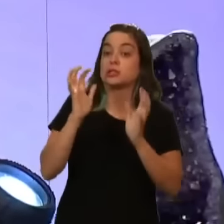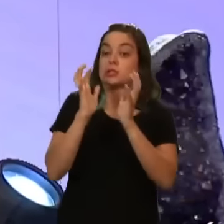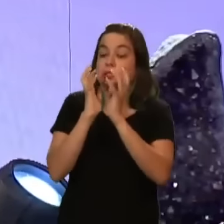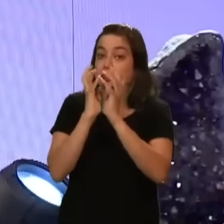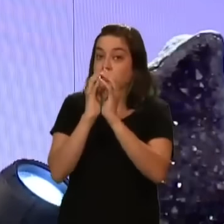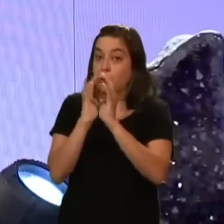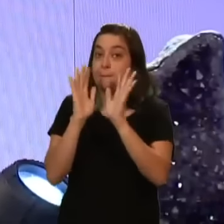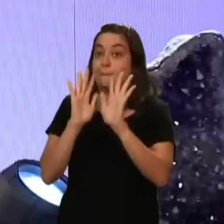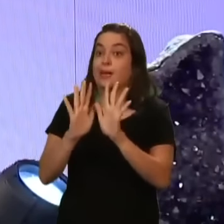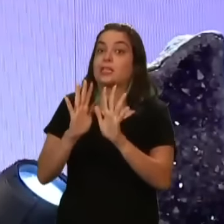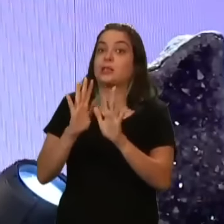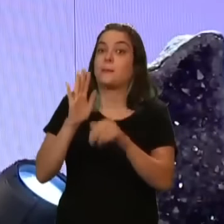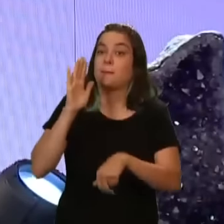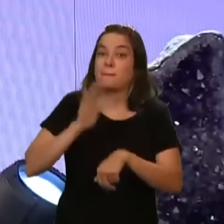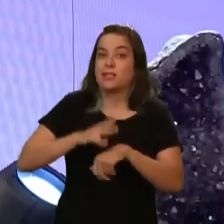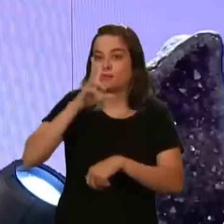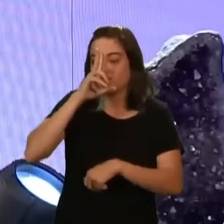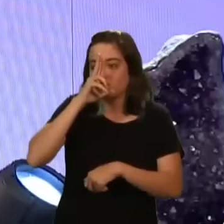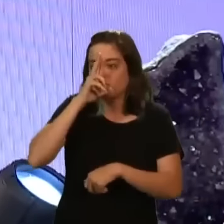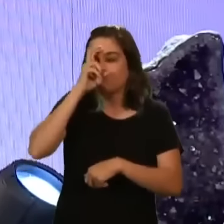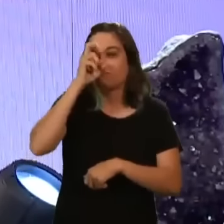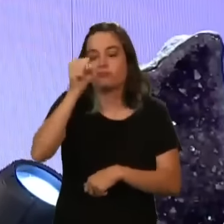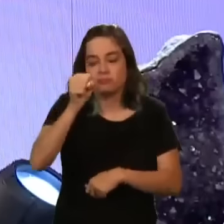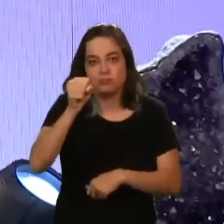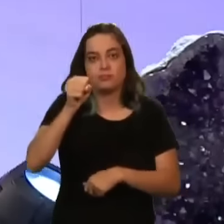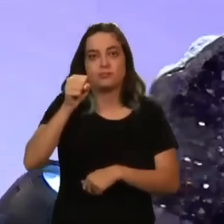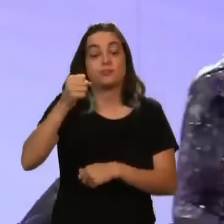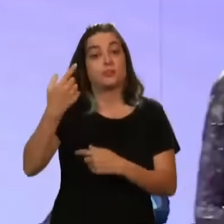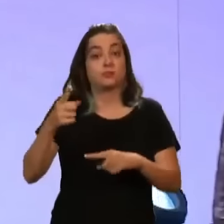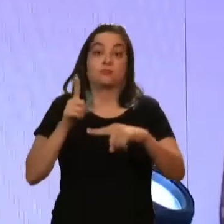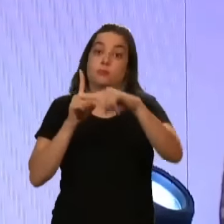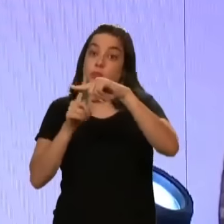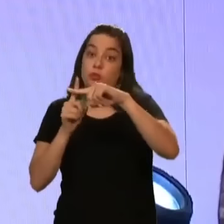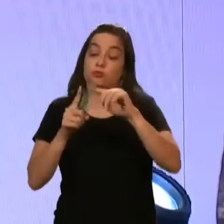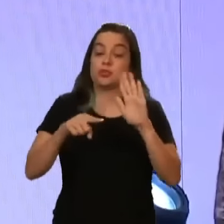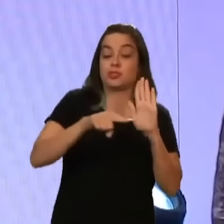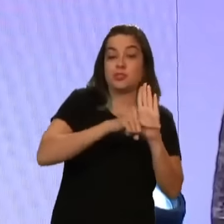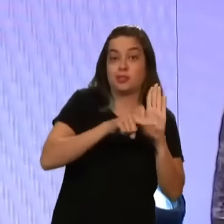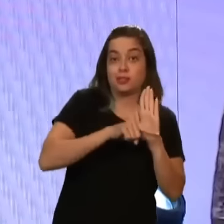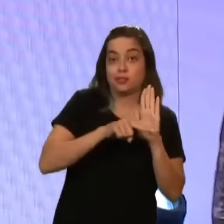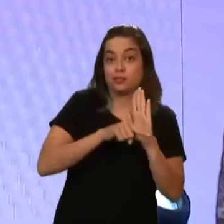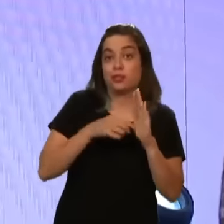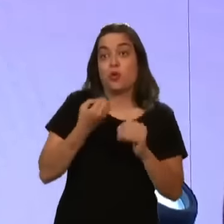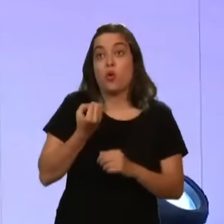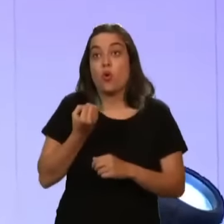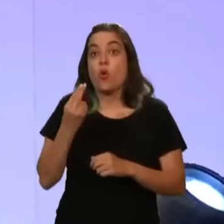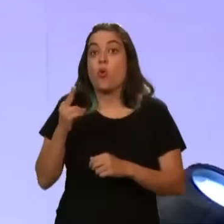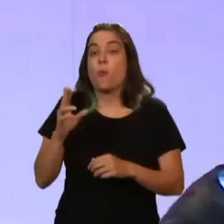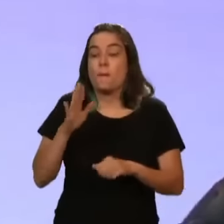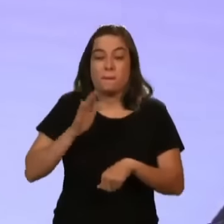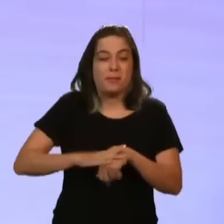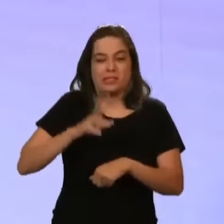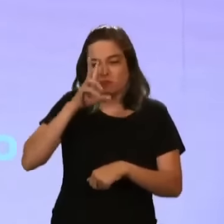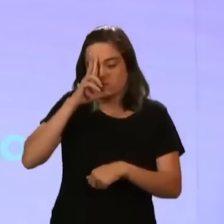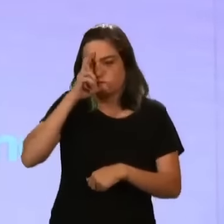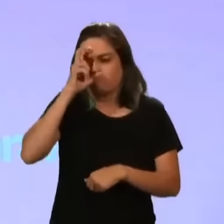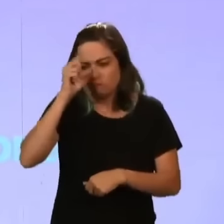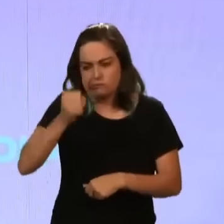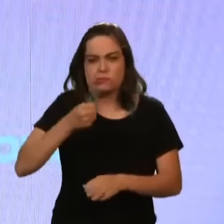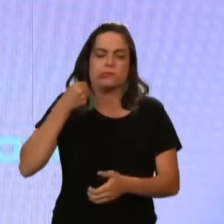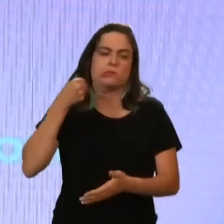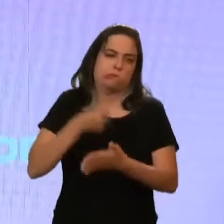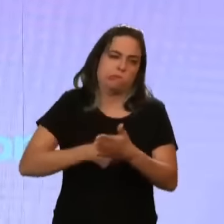vai exigir o quê? Um impacto positivo ou negativo, ou também um esforço muito grande para as